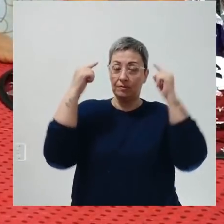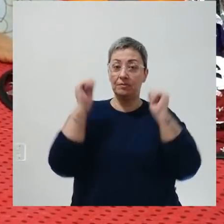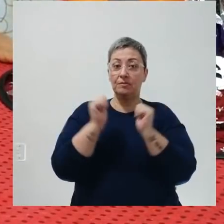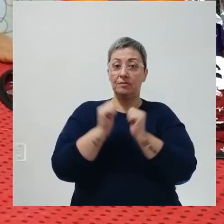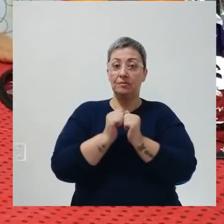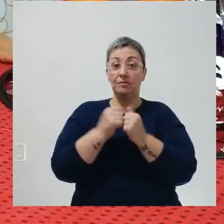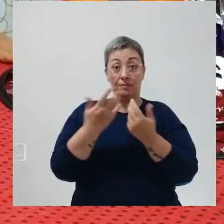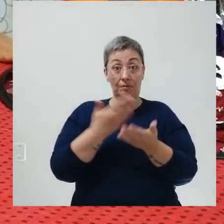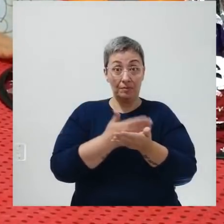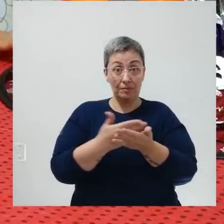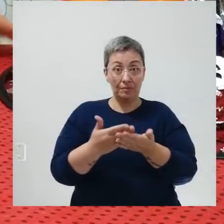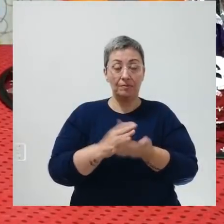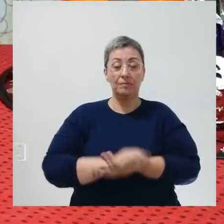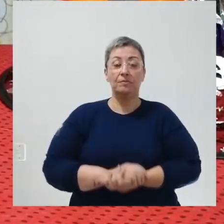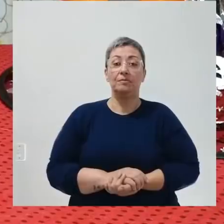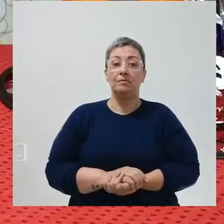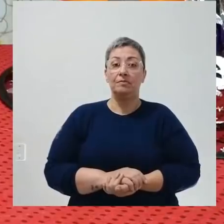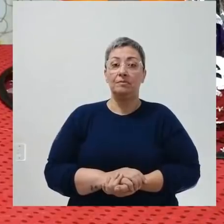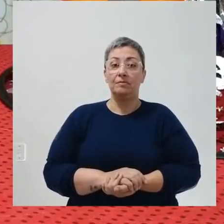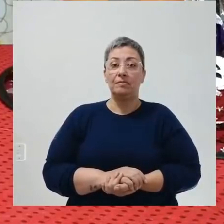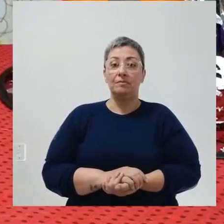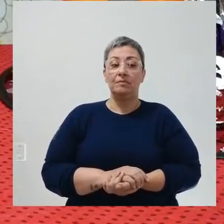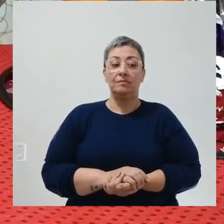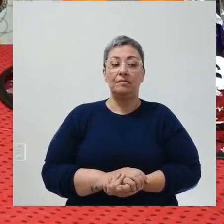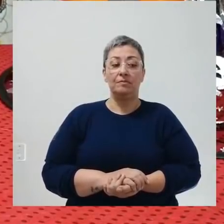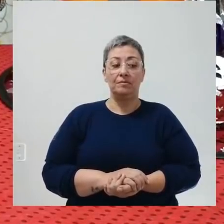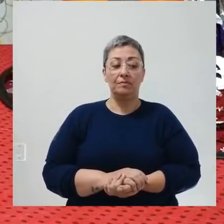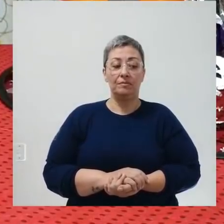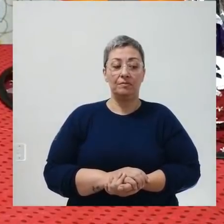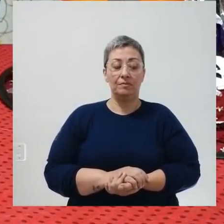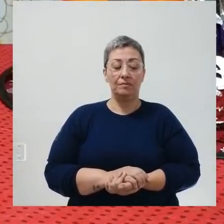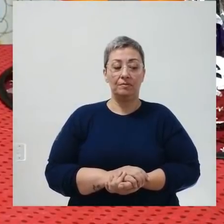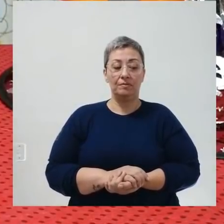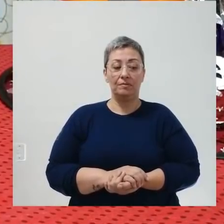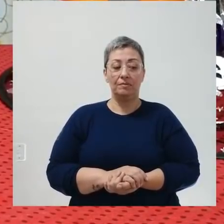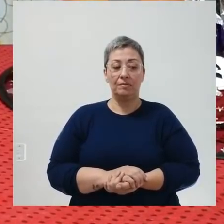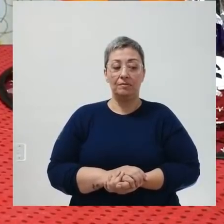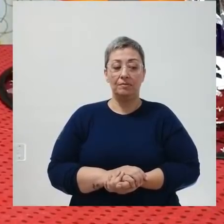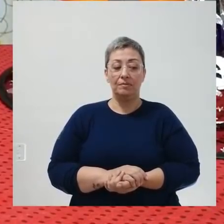Então vamos começar? Vamos lá, galerinha.